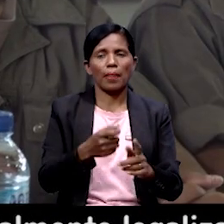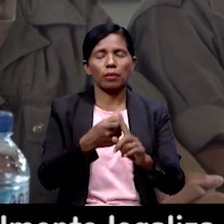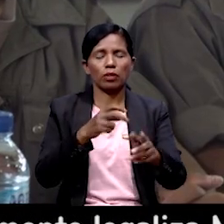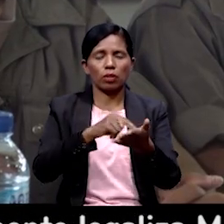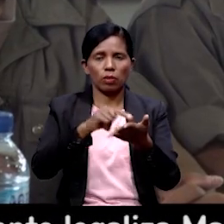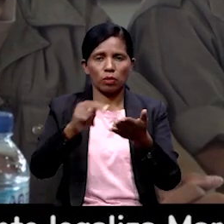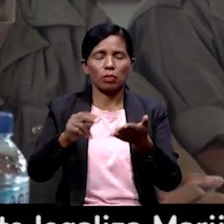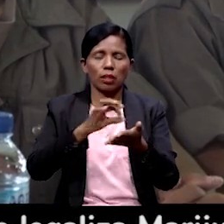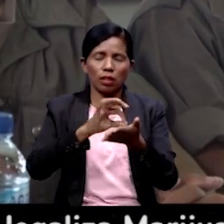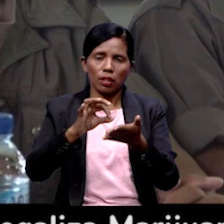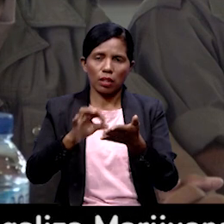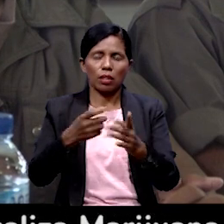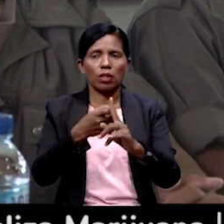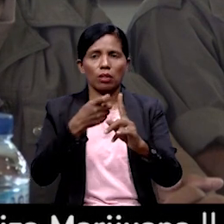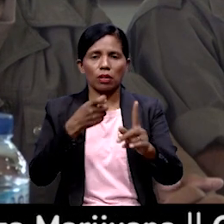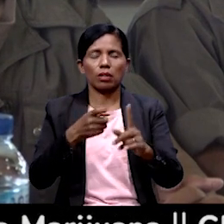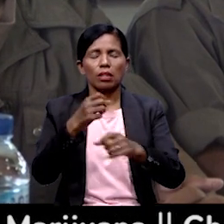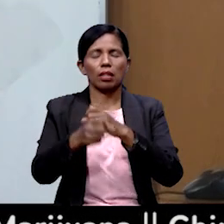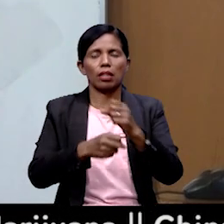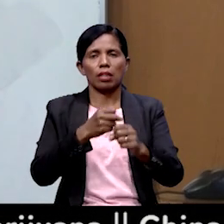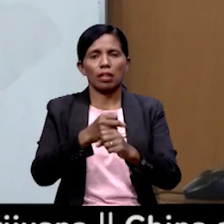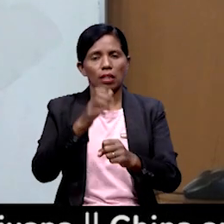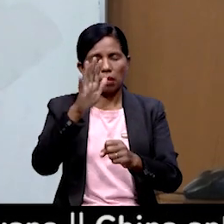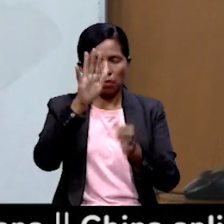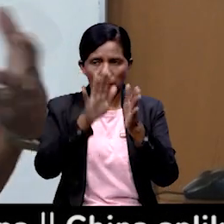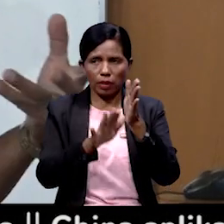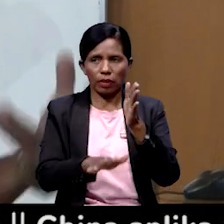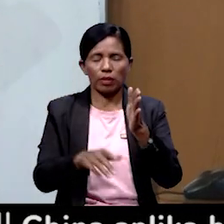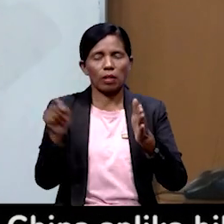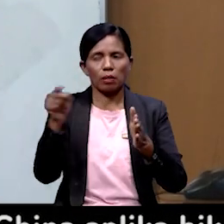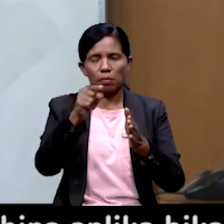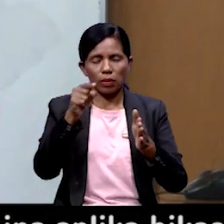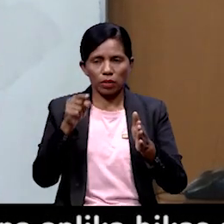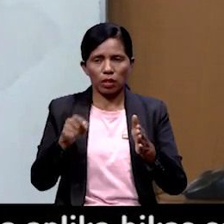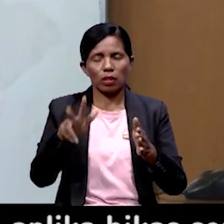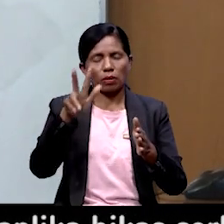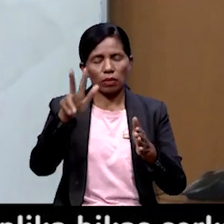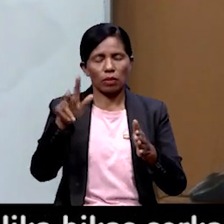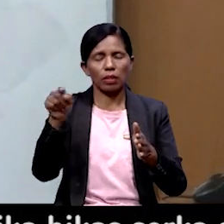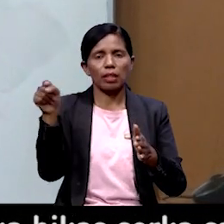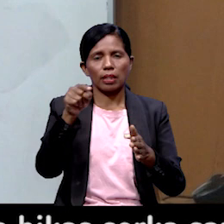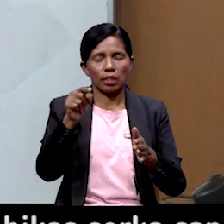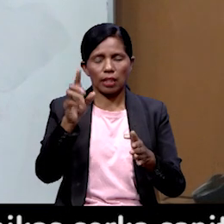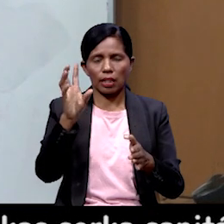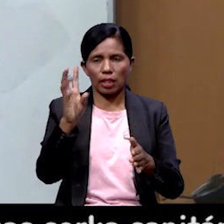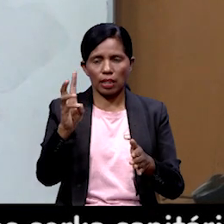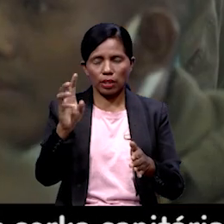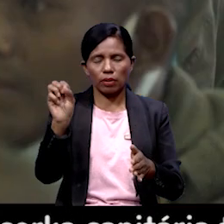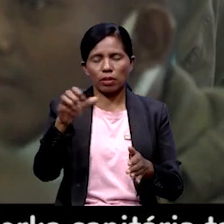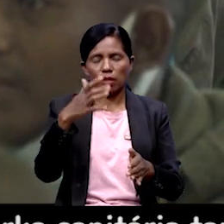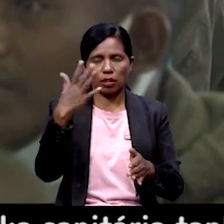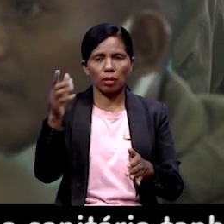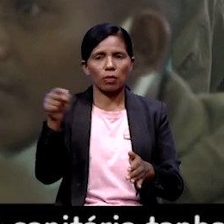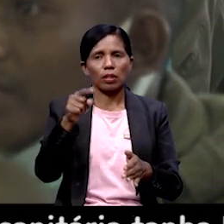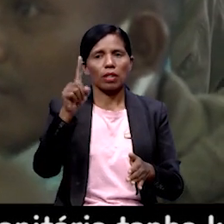nebe resista kompostu husi tina lima maikraik iha persentu tolu no tina nento sanulu resinghat persentu